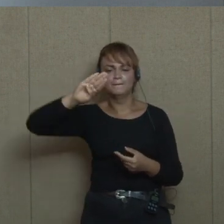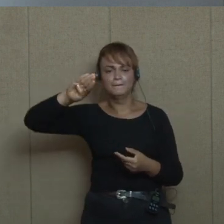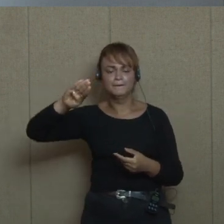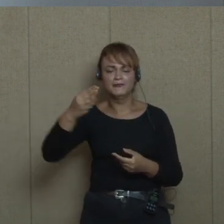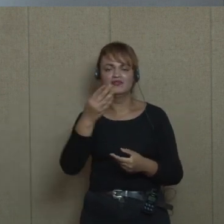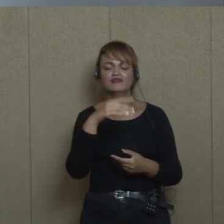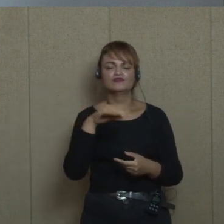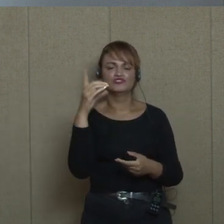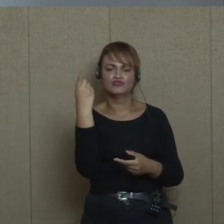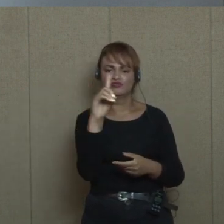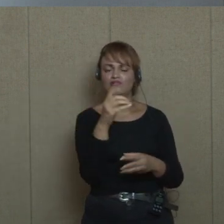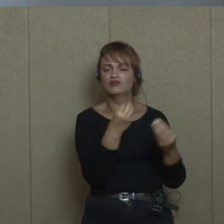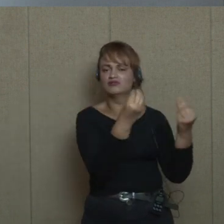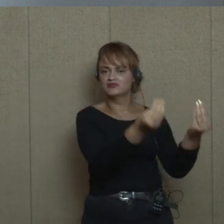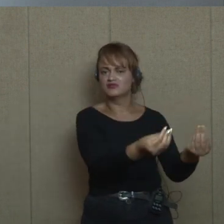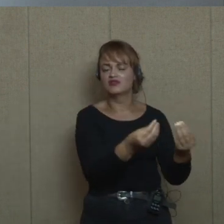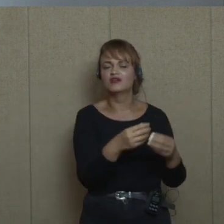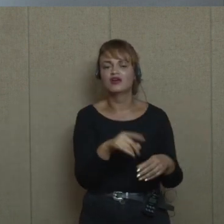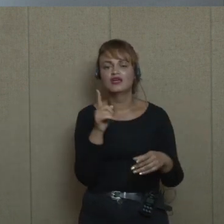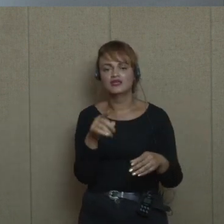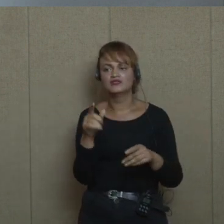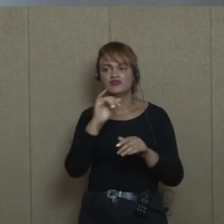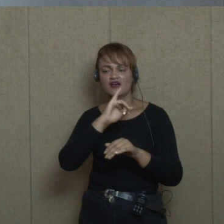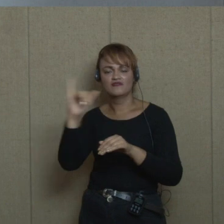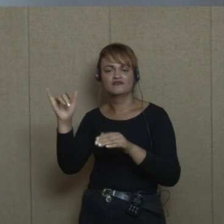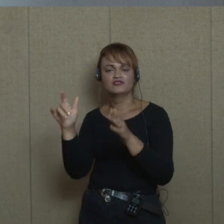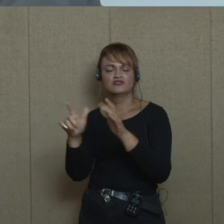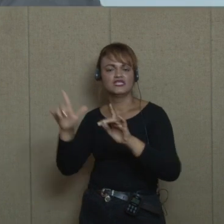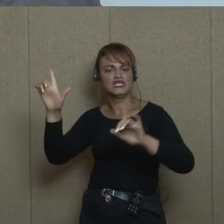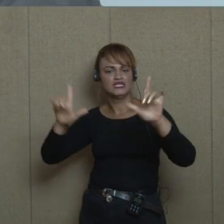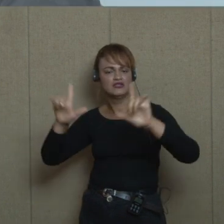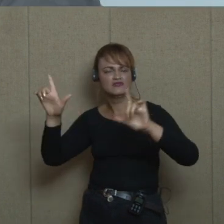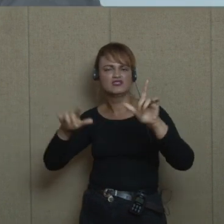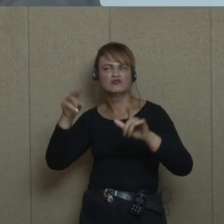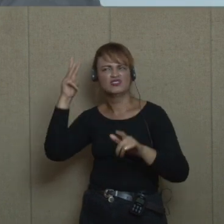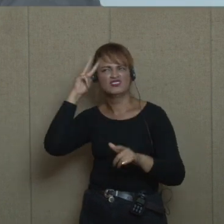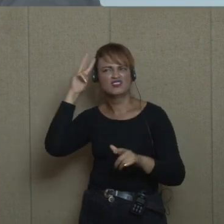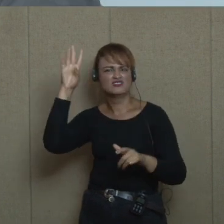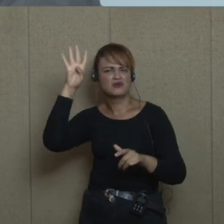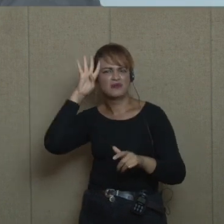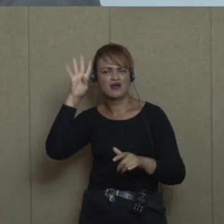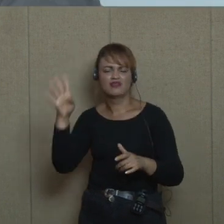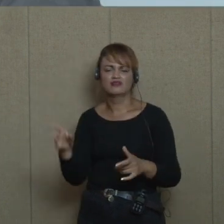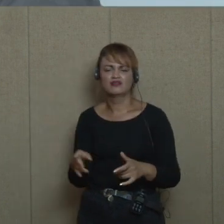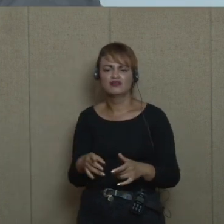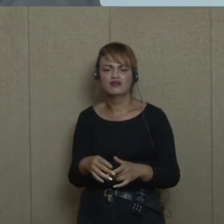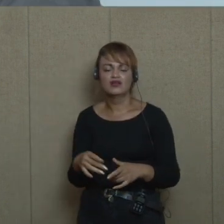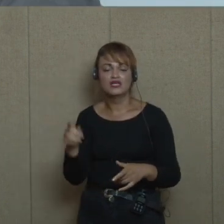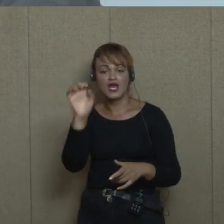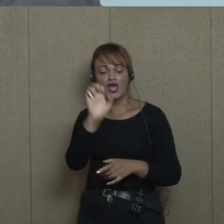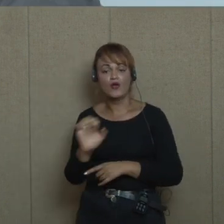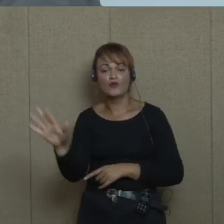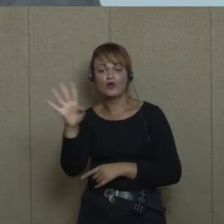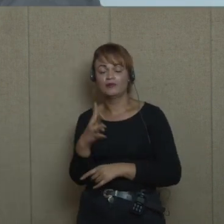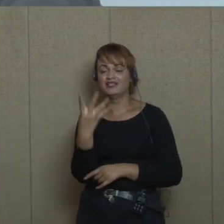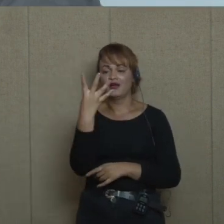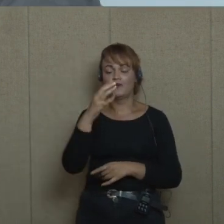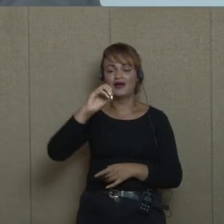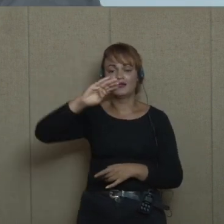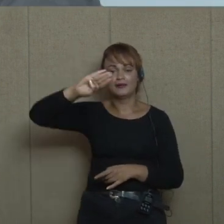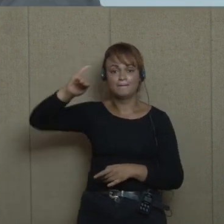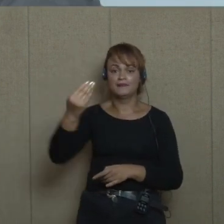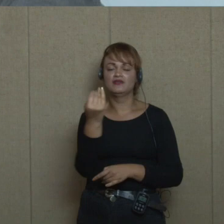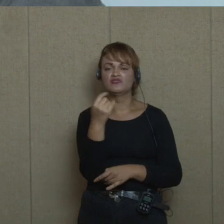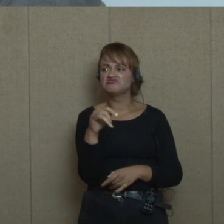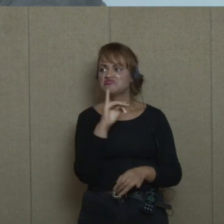e seria anunciado no jornal na segunda, na terça, na quarta. Europe e a Europa dá 40 bilhões e ninguém fala